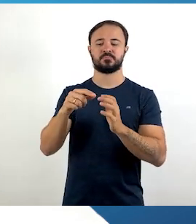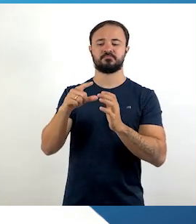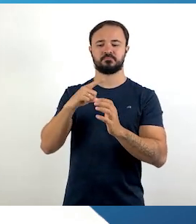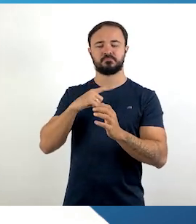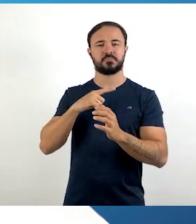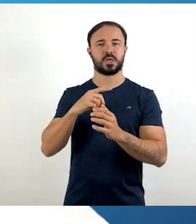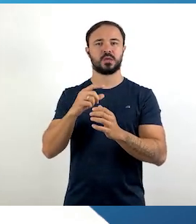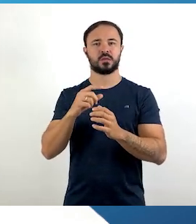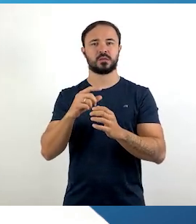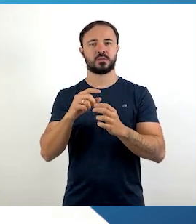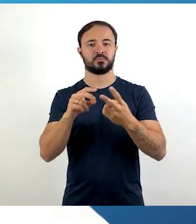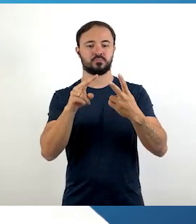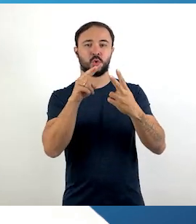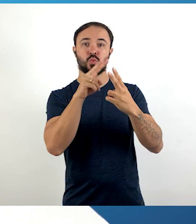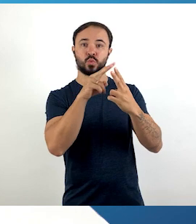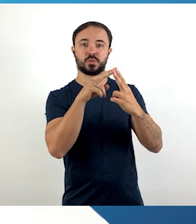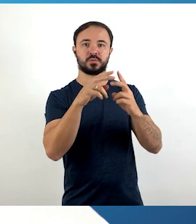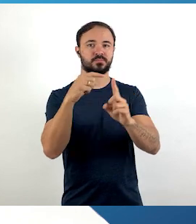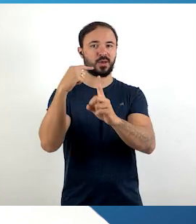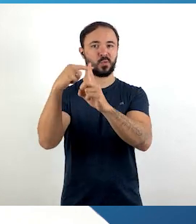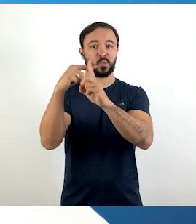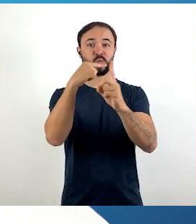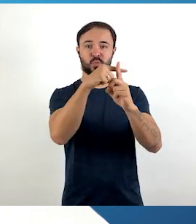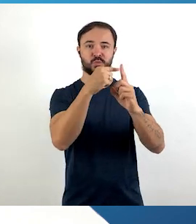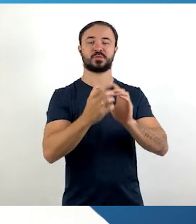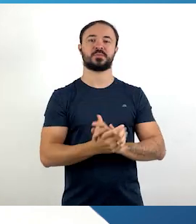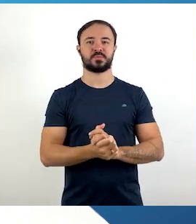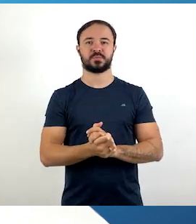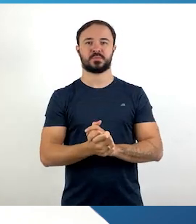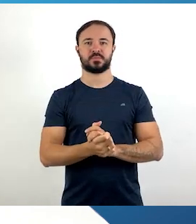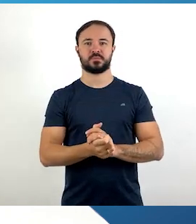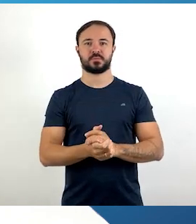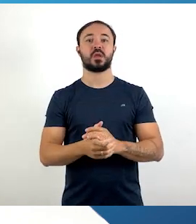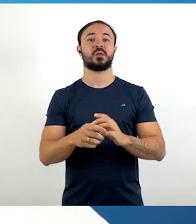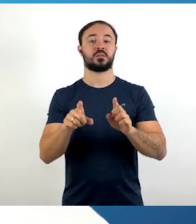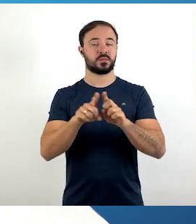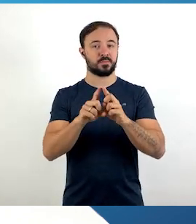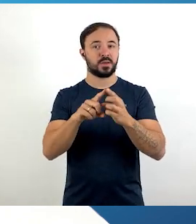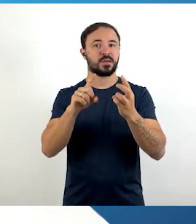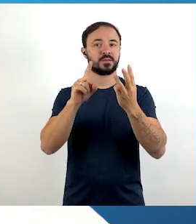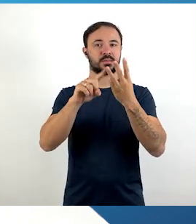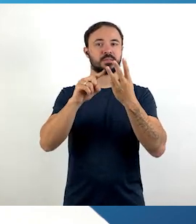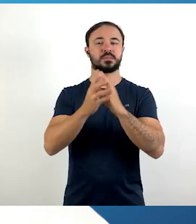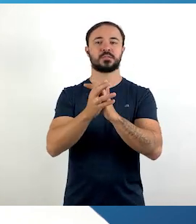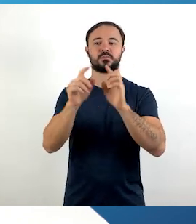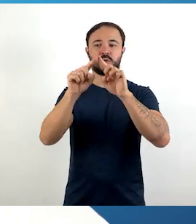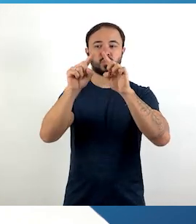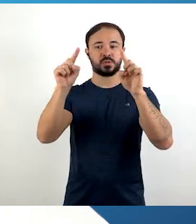apresentar 2 entradas no formato de cruz e uma no formato circular bem no meio.